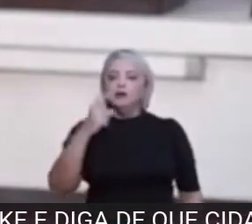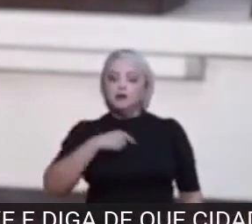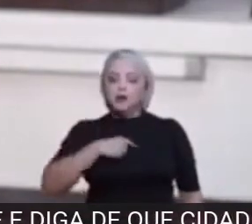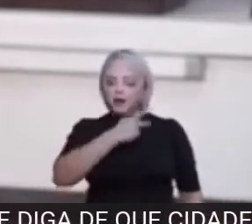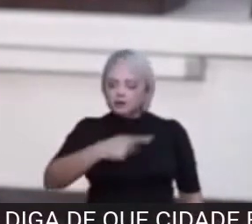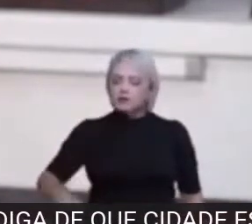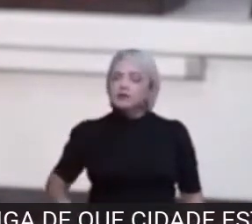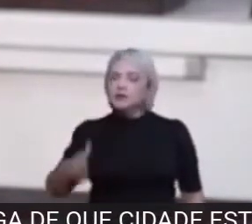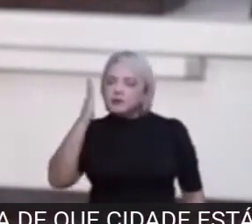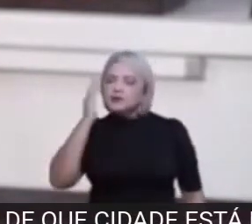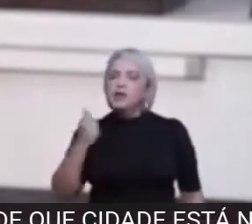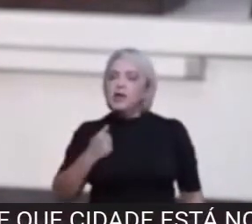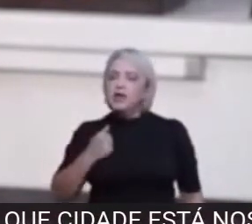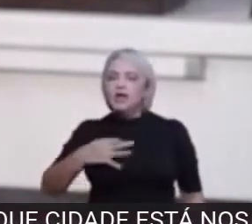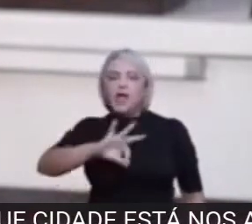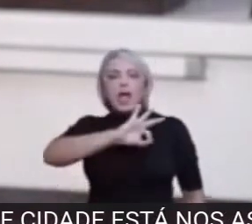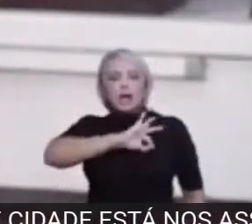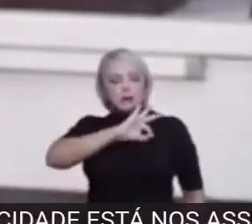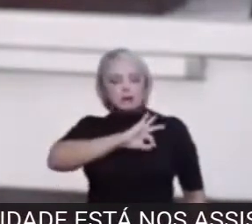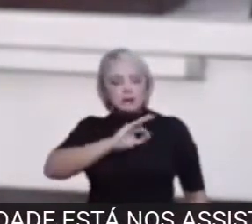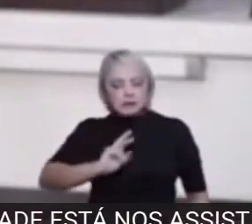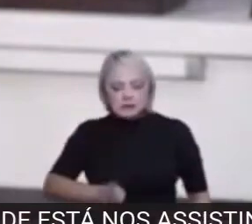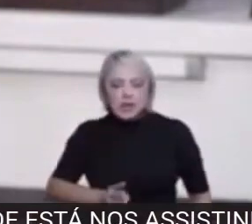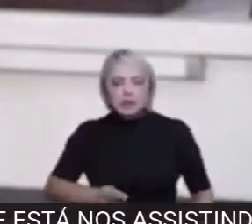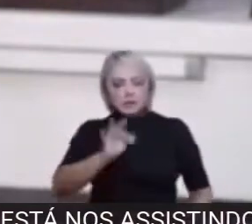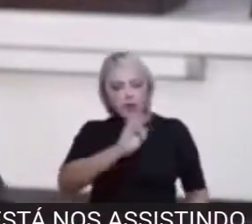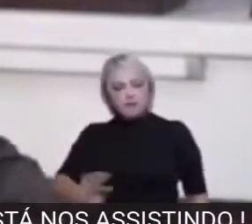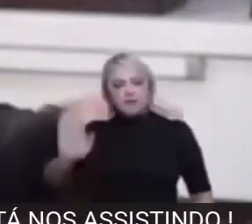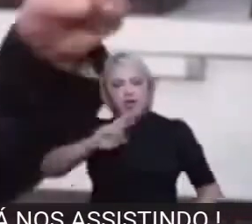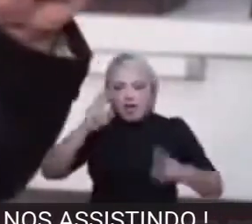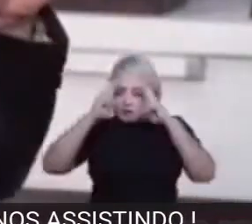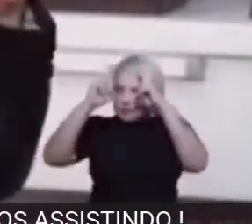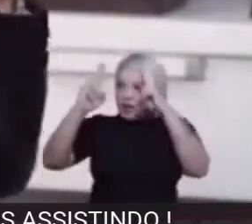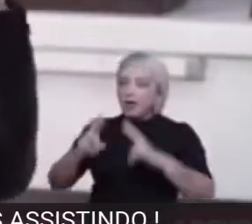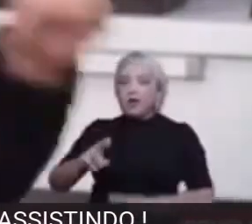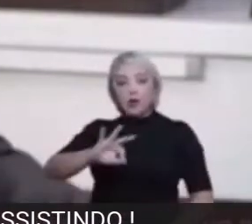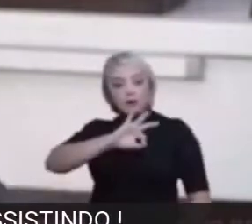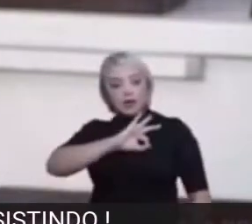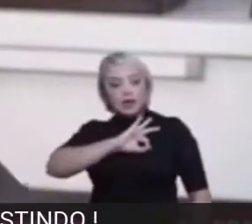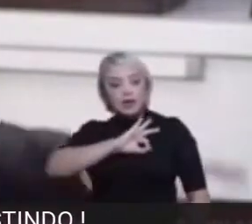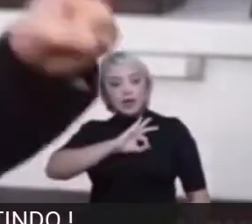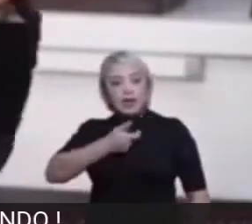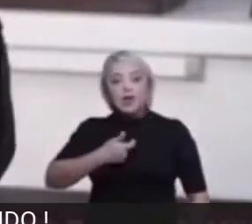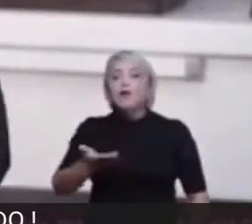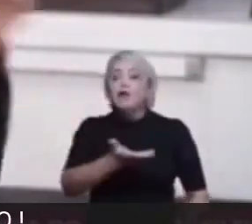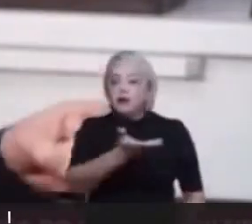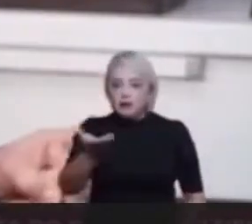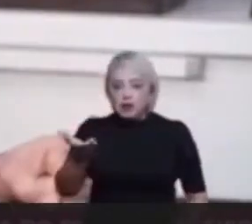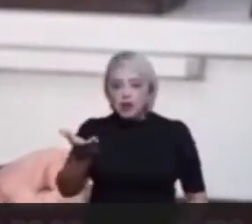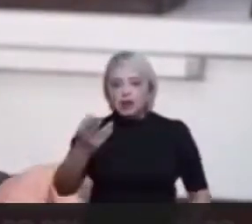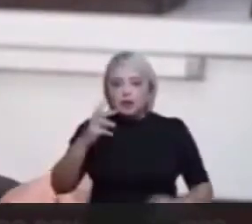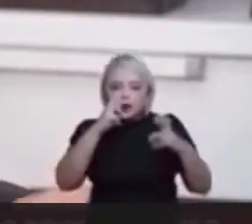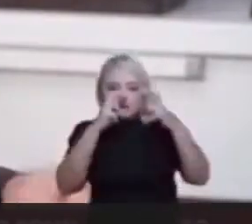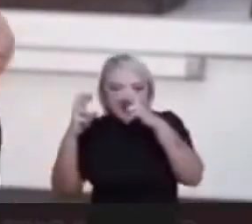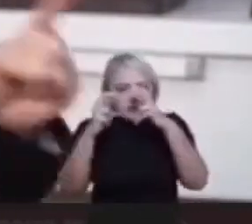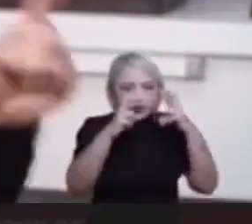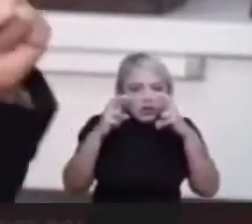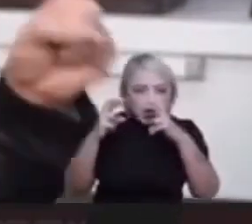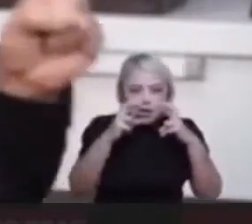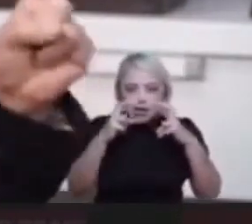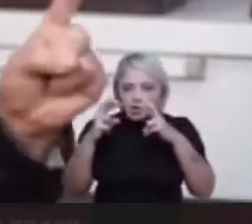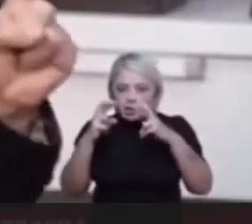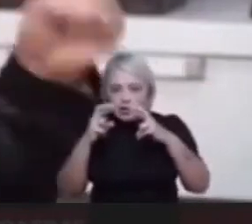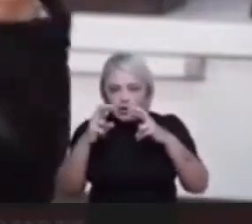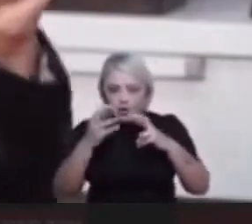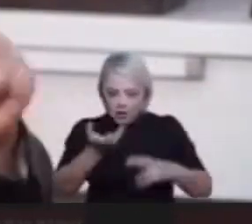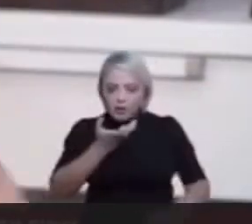Polícia Federal com muito respeito. E o delegado sabe que eu dizia, gente, eu quero que vocês investiguem, eu quero que vocês prendam, mas eu